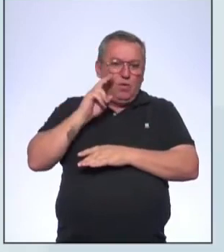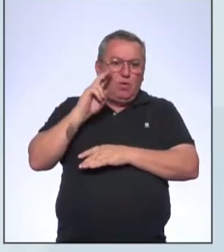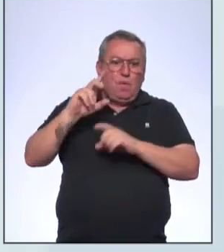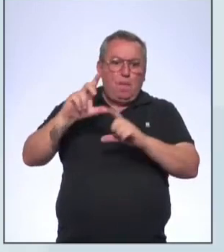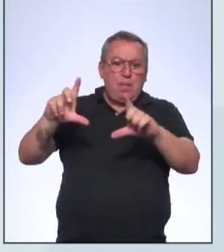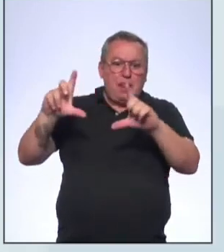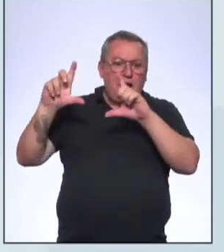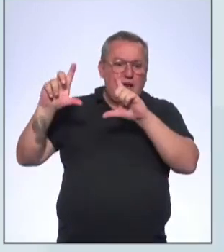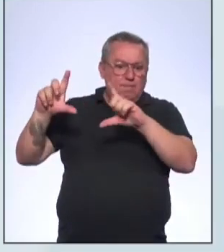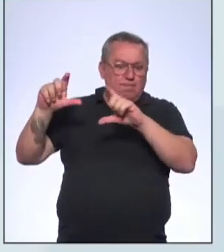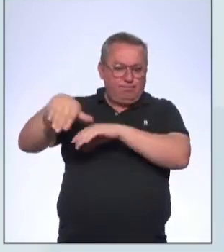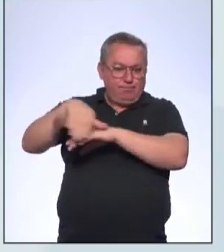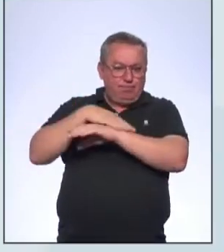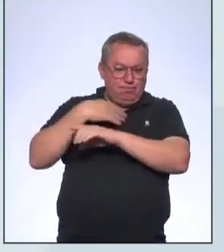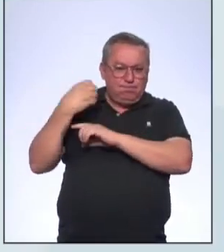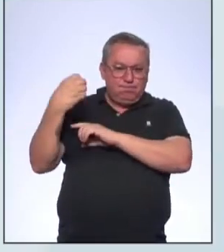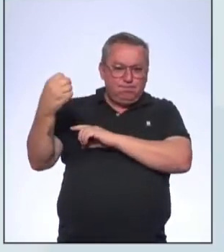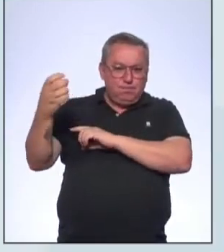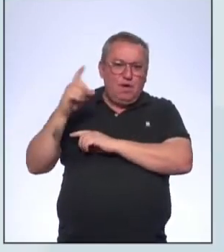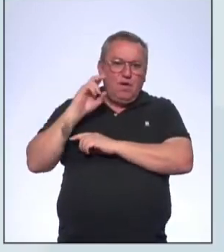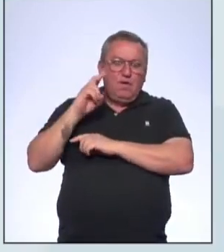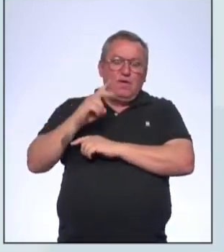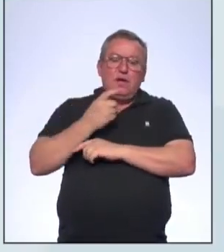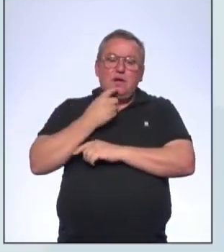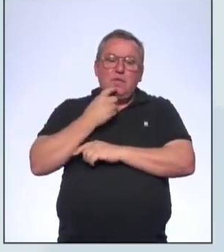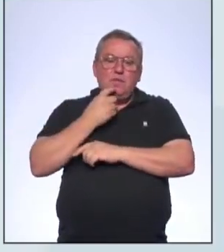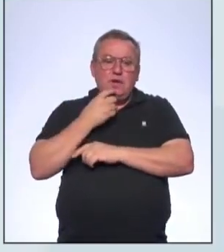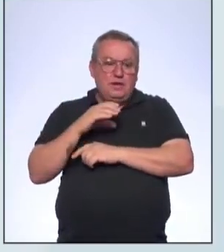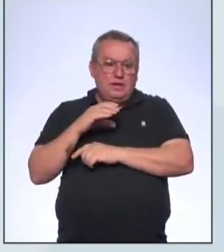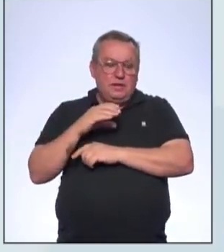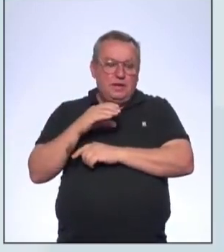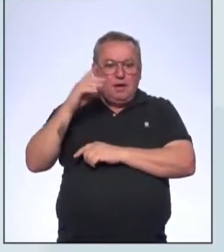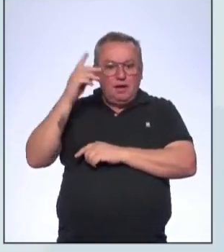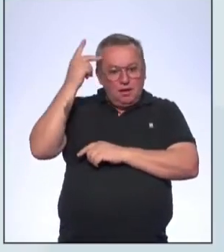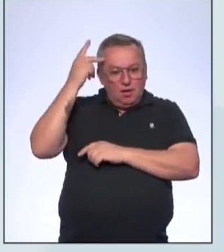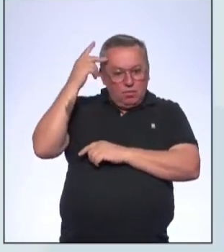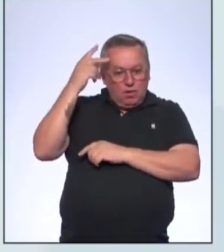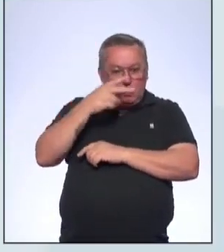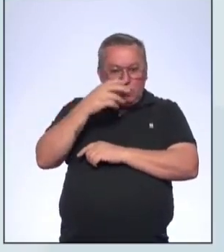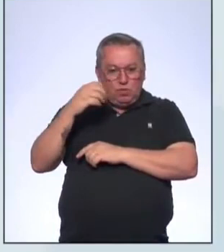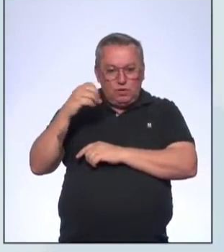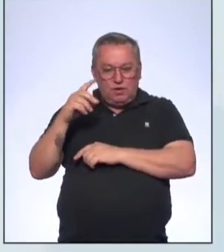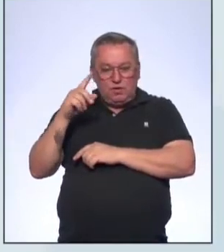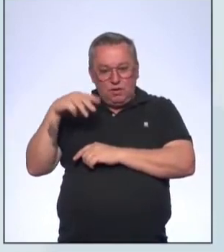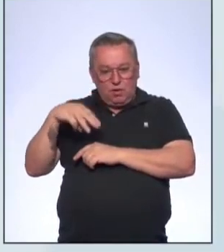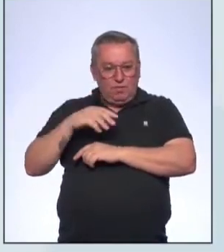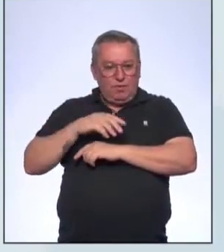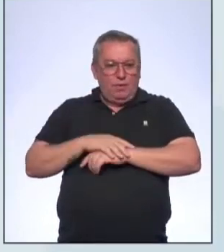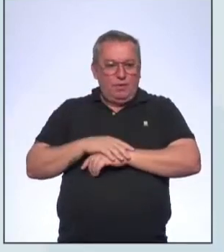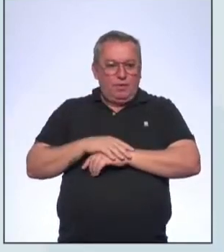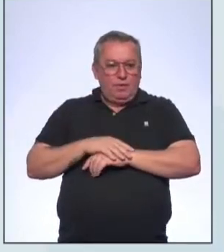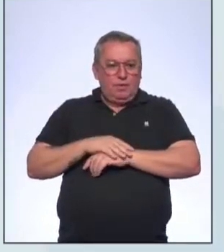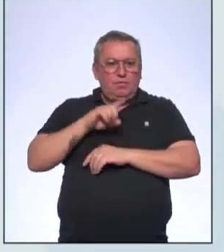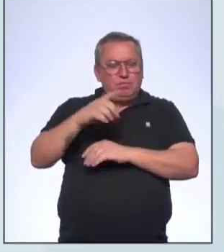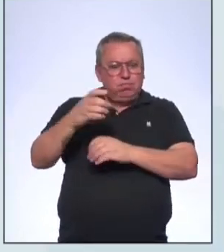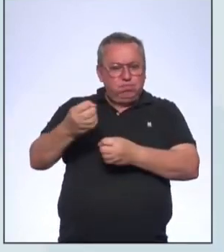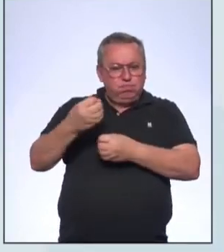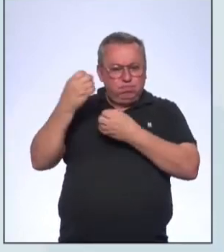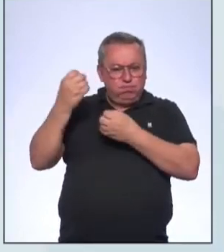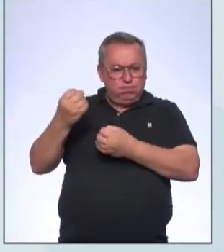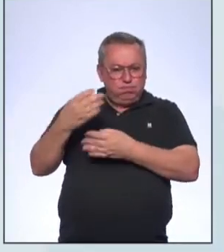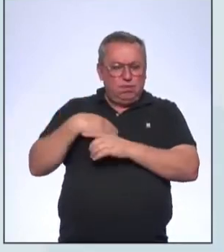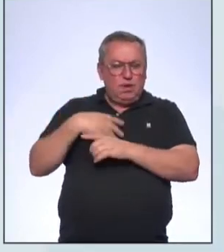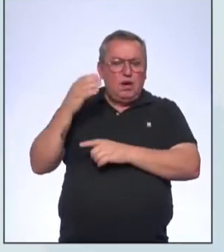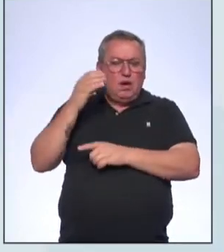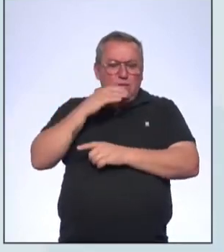estrada, tem a seguinte informação. Campinas, 100 km, São Paulo, 200 km. Com esses dados e considerando que a